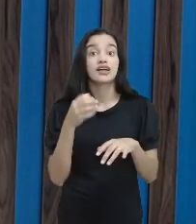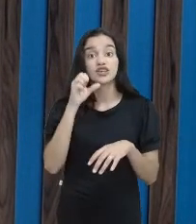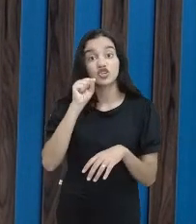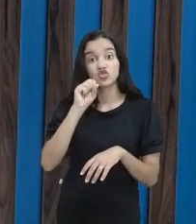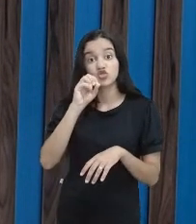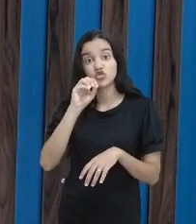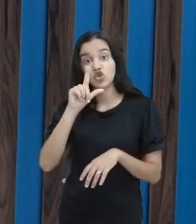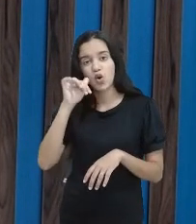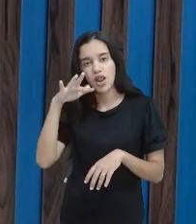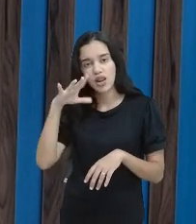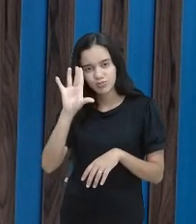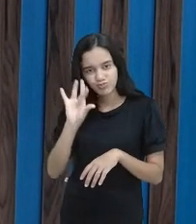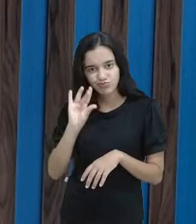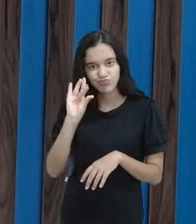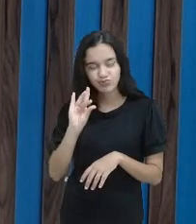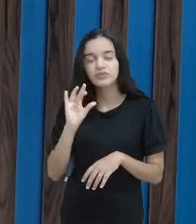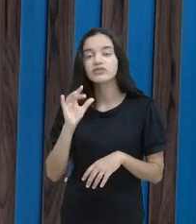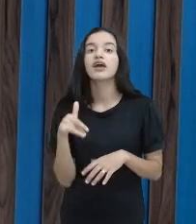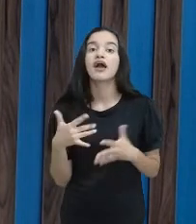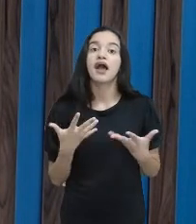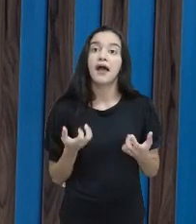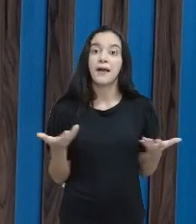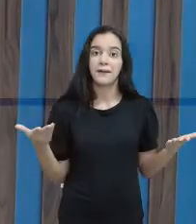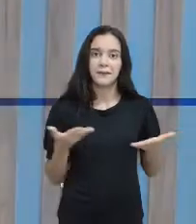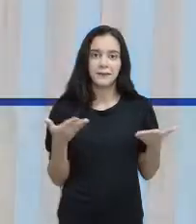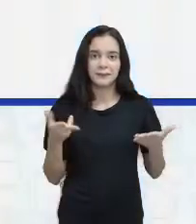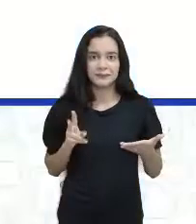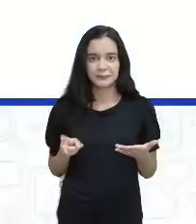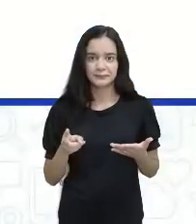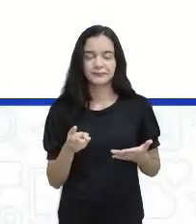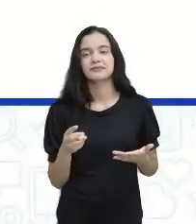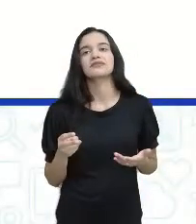São rígidos, tá? Vamos passando.